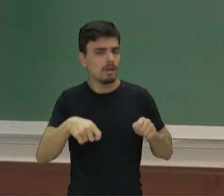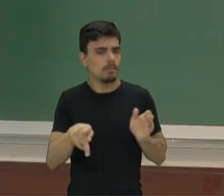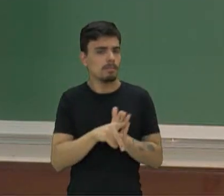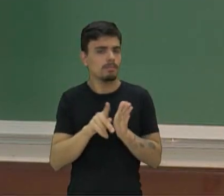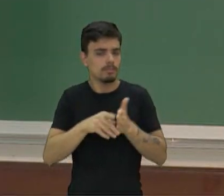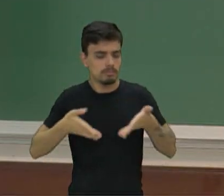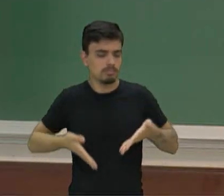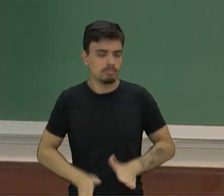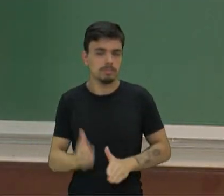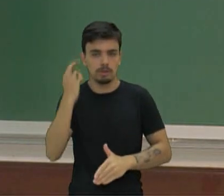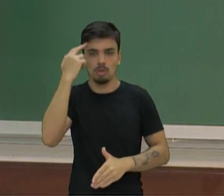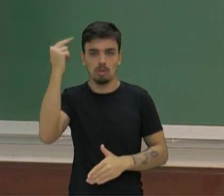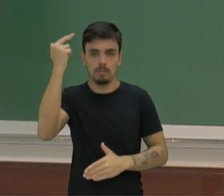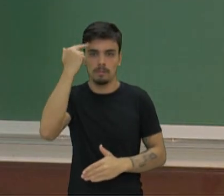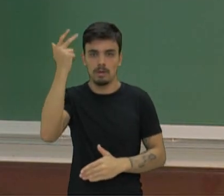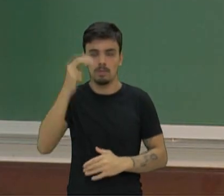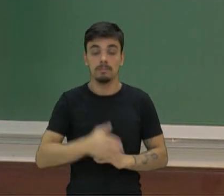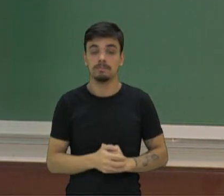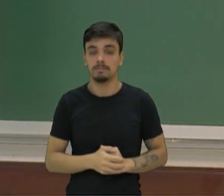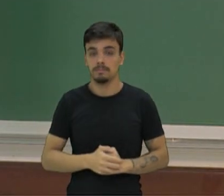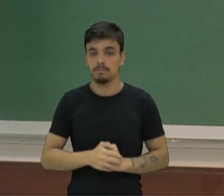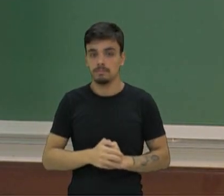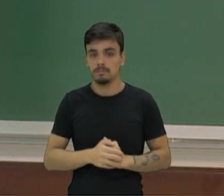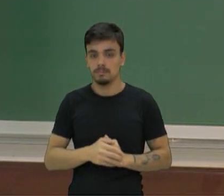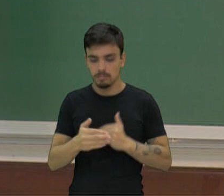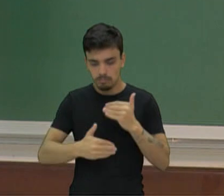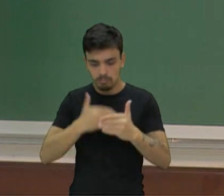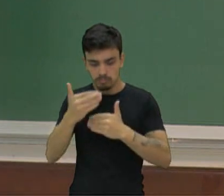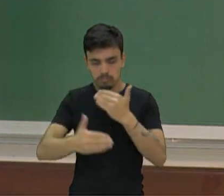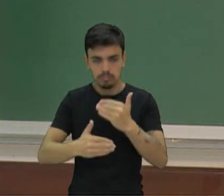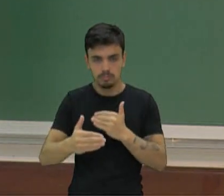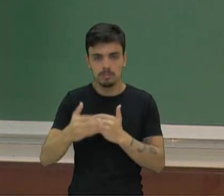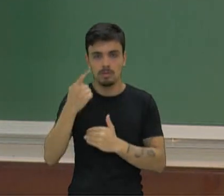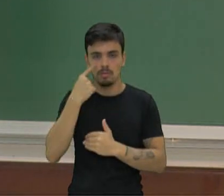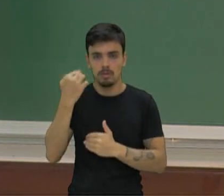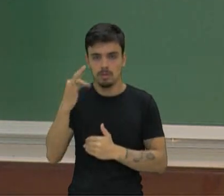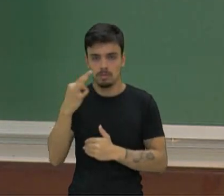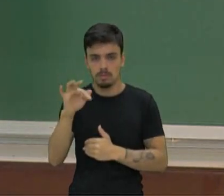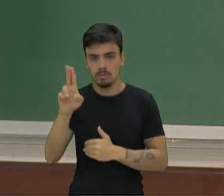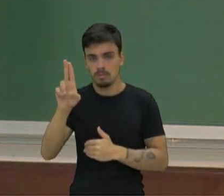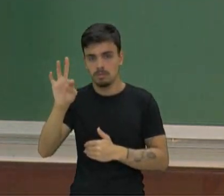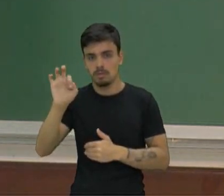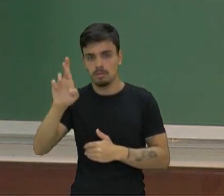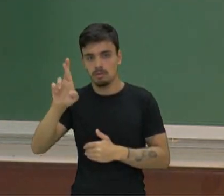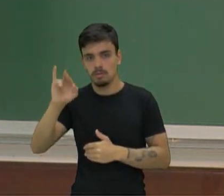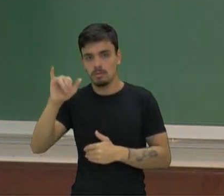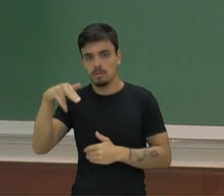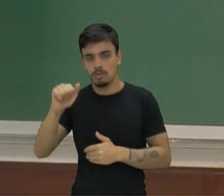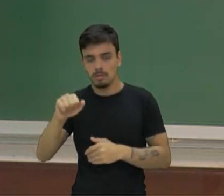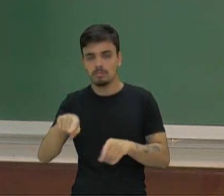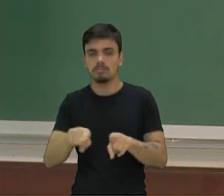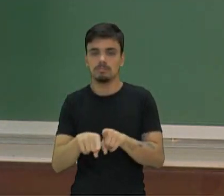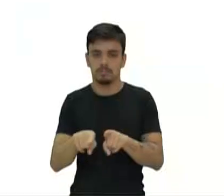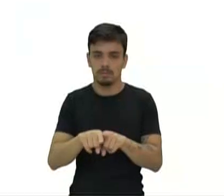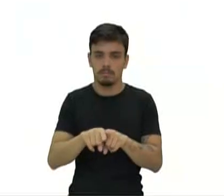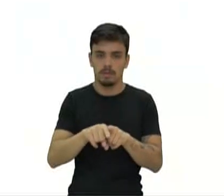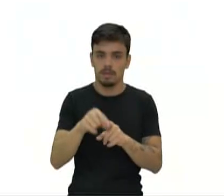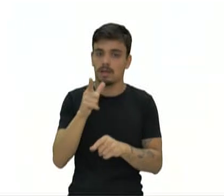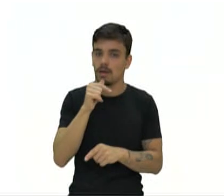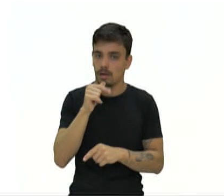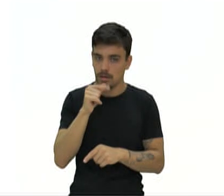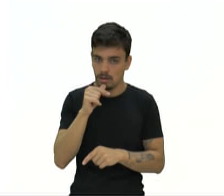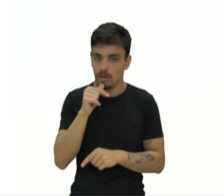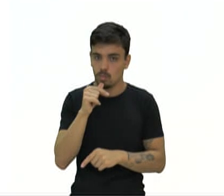parto normal. Ocorrência de contrações uterinas? Sim, com certeza. Saída do líquido amniótico?